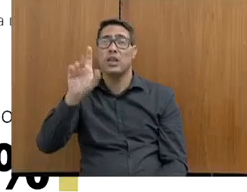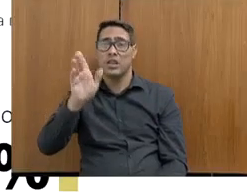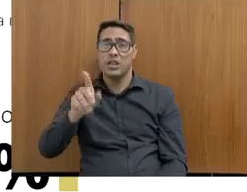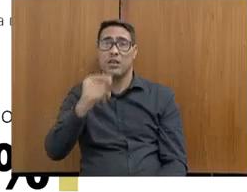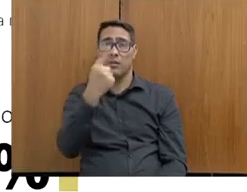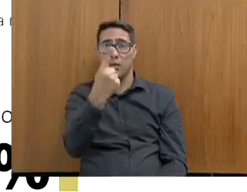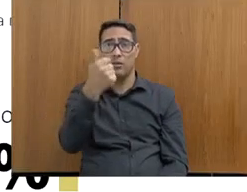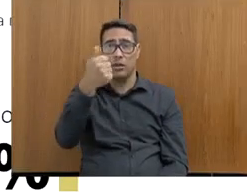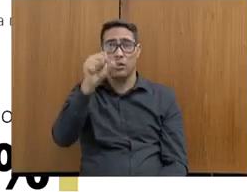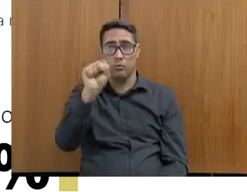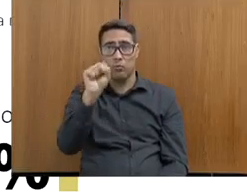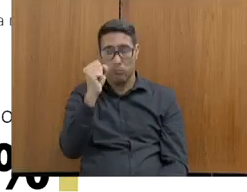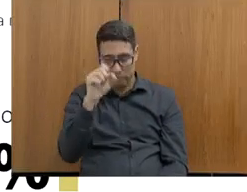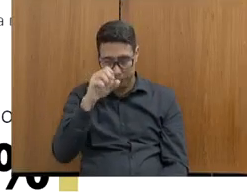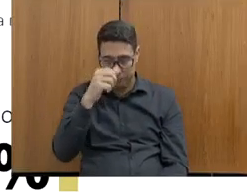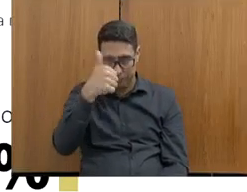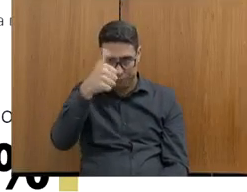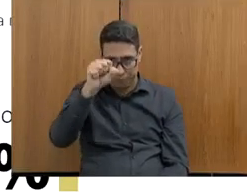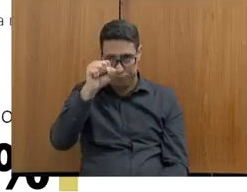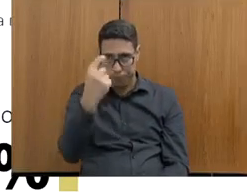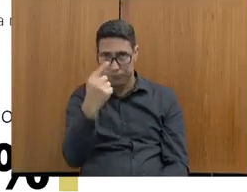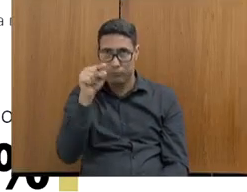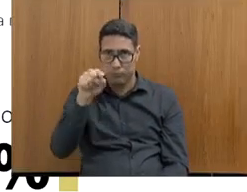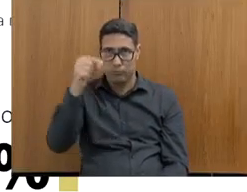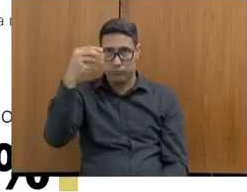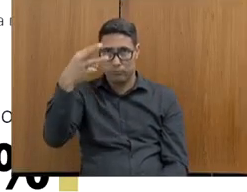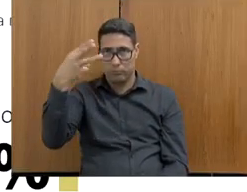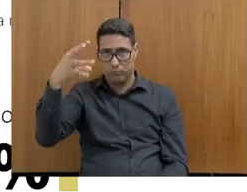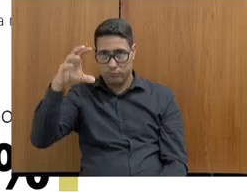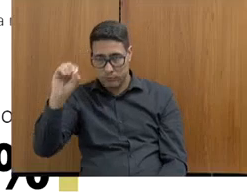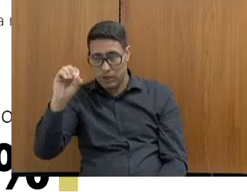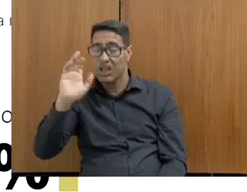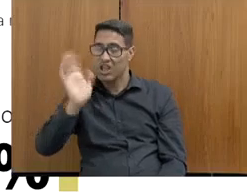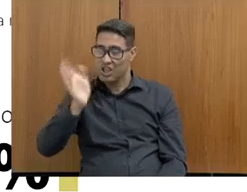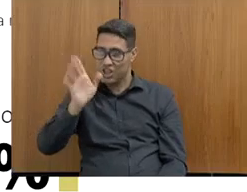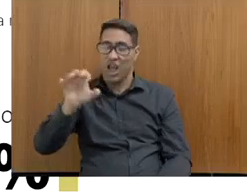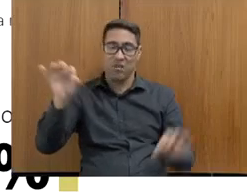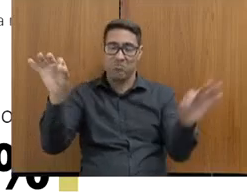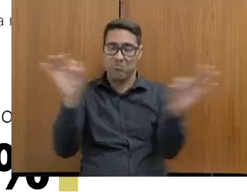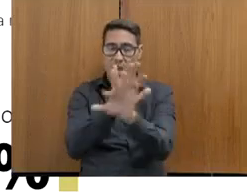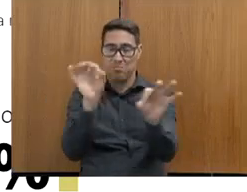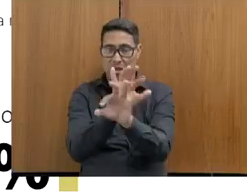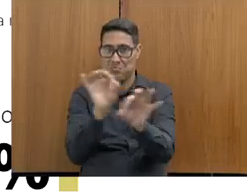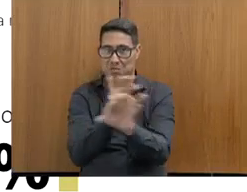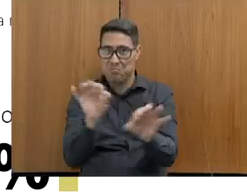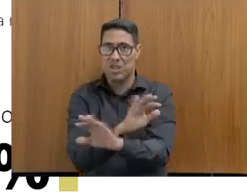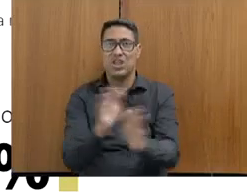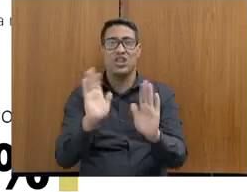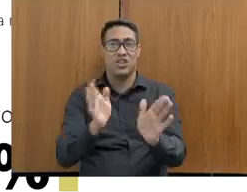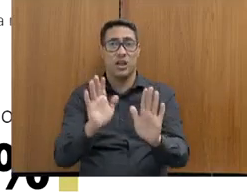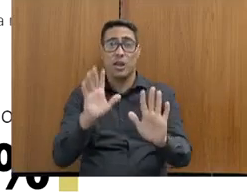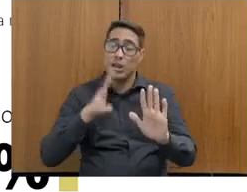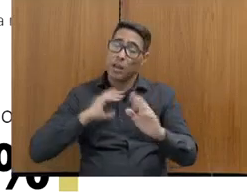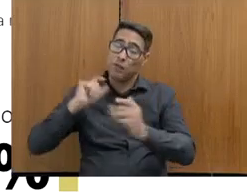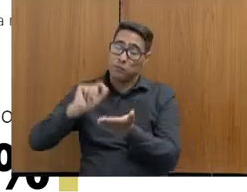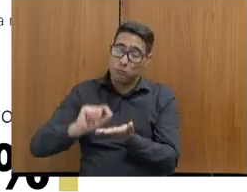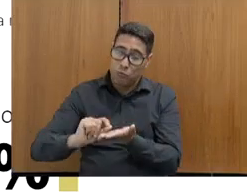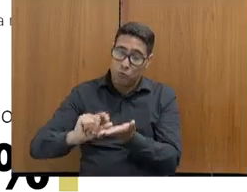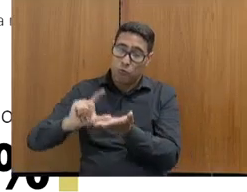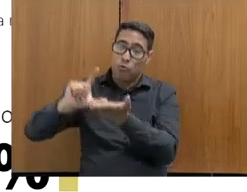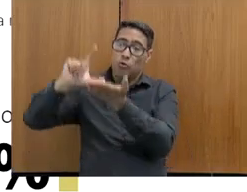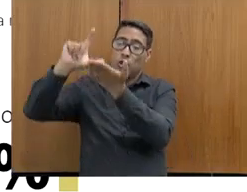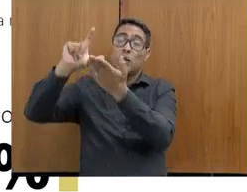181.303 procedimentos de polícia judiciária concluídos né e com o aumento significativo da produtividade